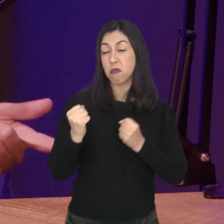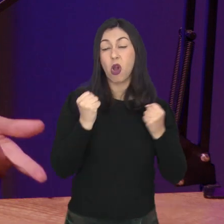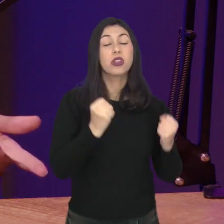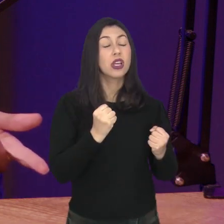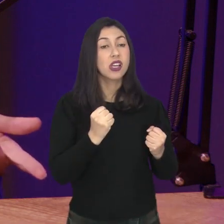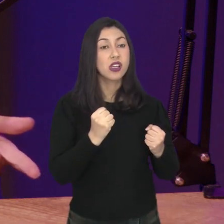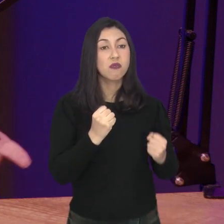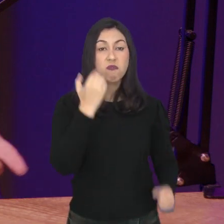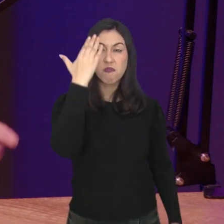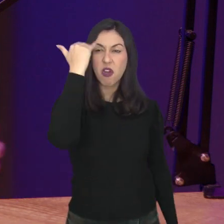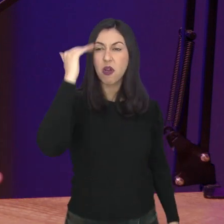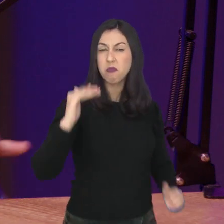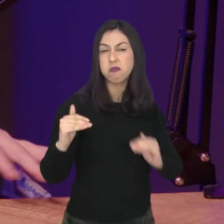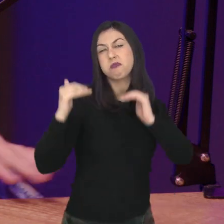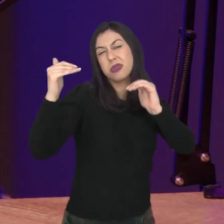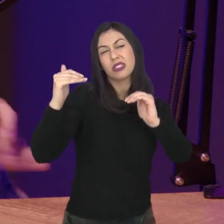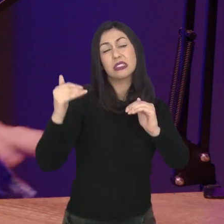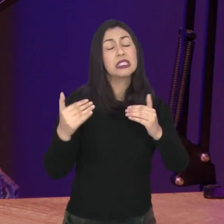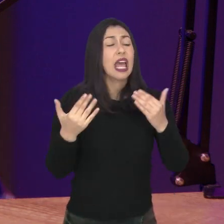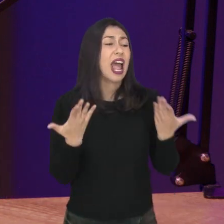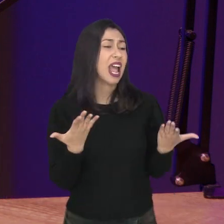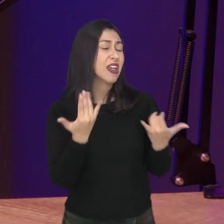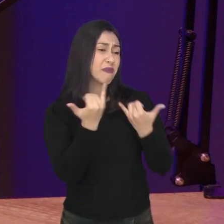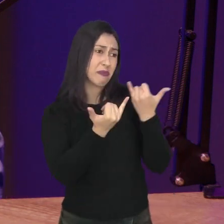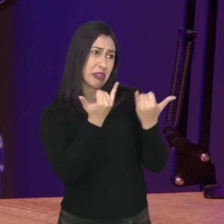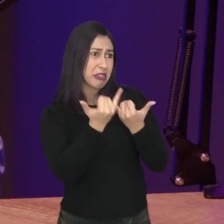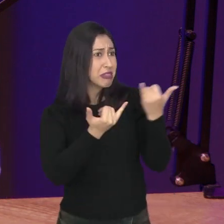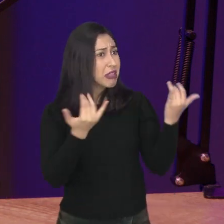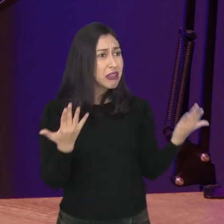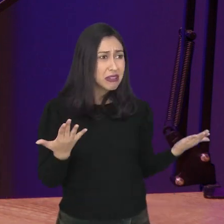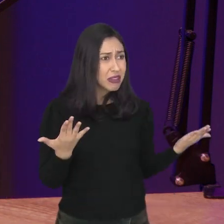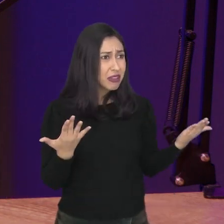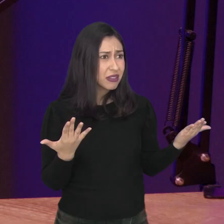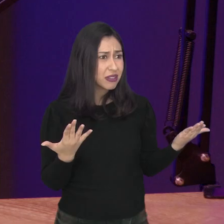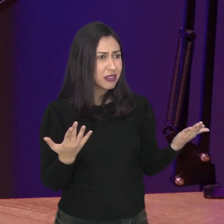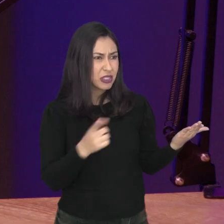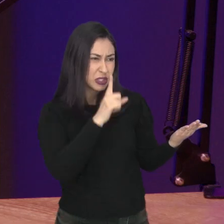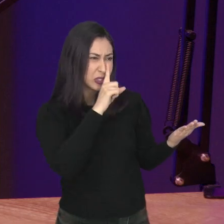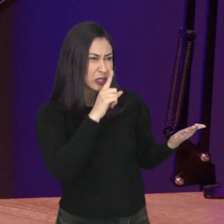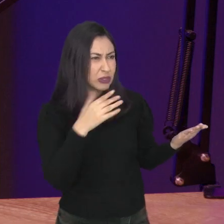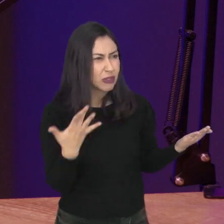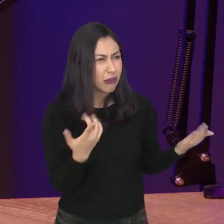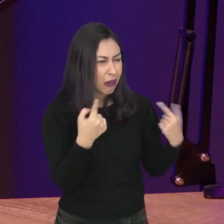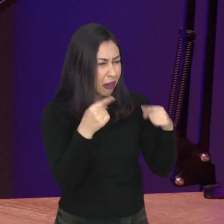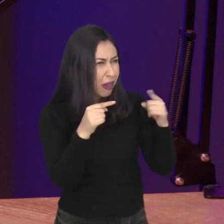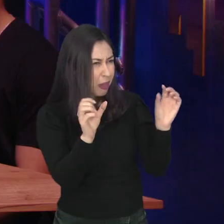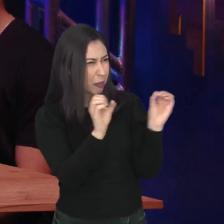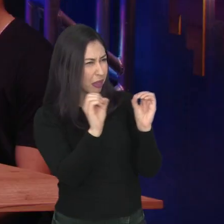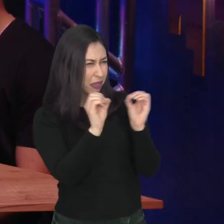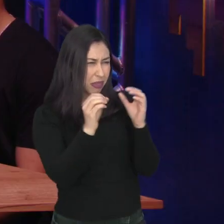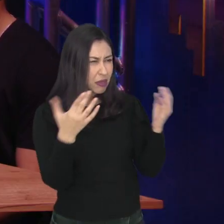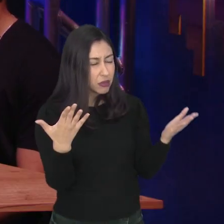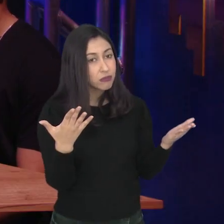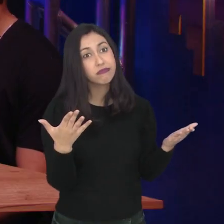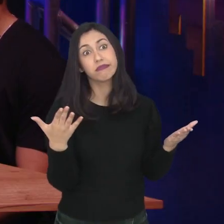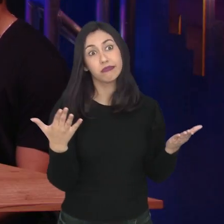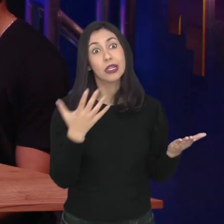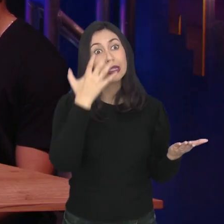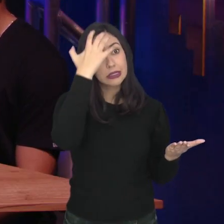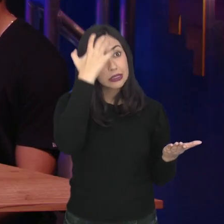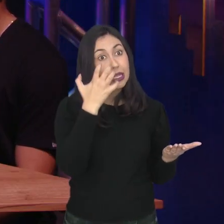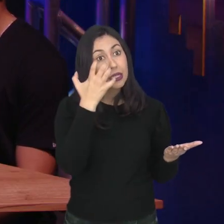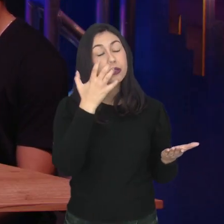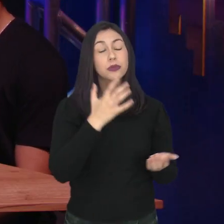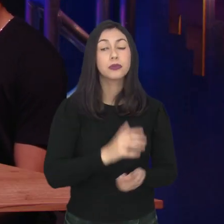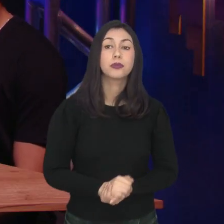uma certa influência. Então, assim, é uma brincadeirinha, tipo, não é nada, Doeon, fica quieta. Era assim que ela era tratada, e isso